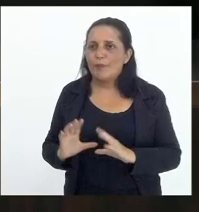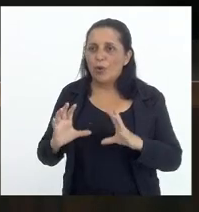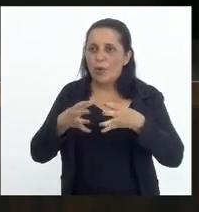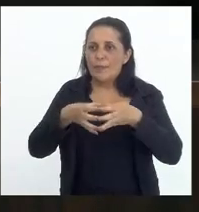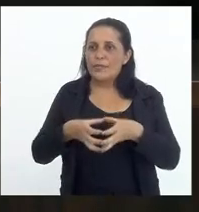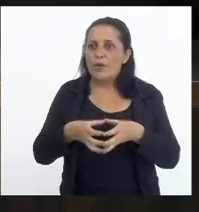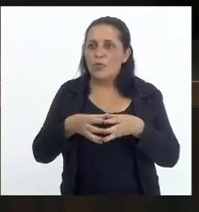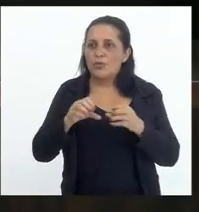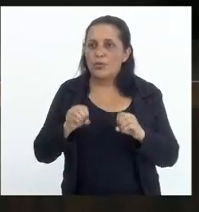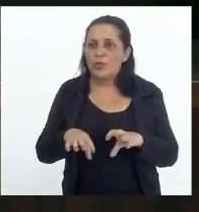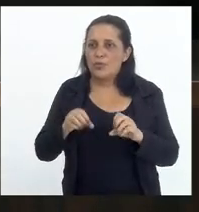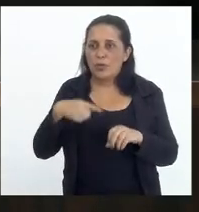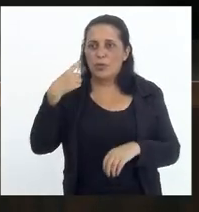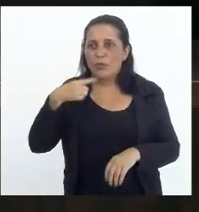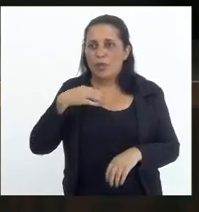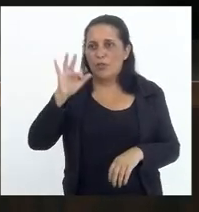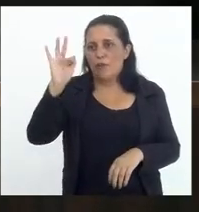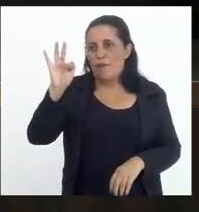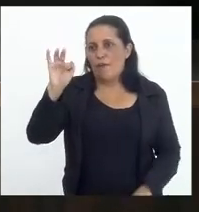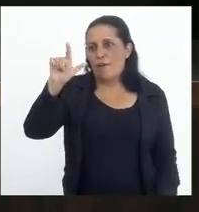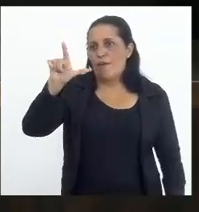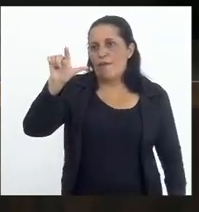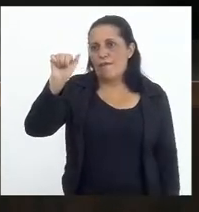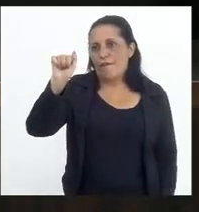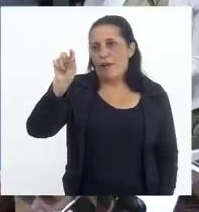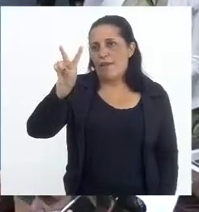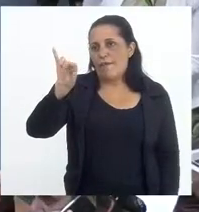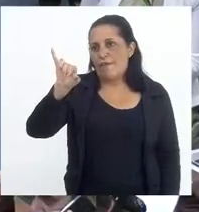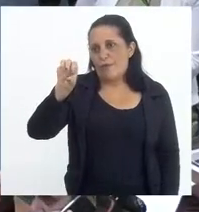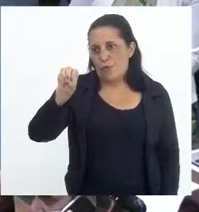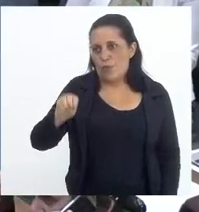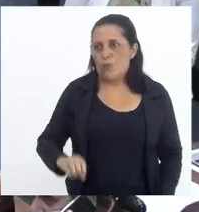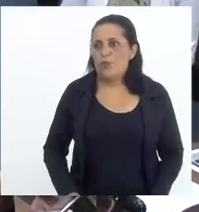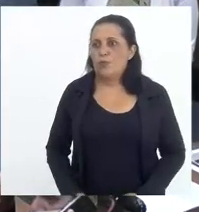de Educação, o deputado Flávio Serafim.